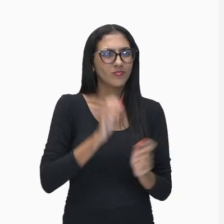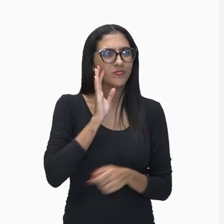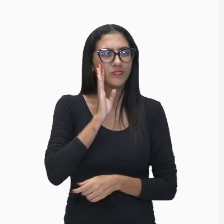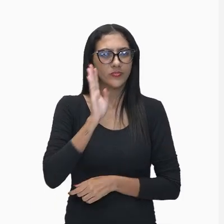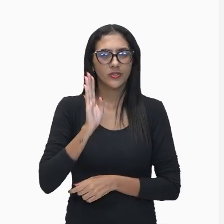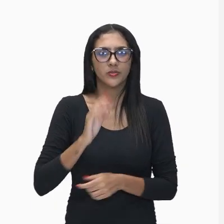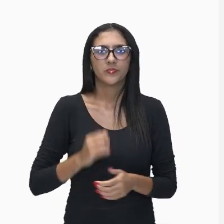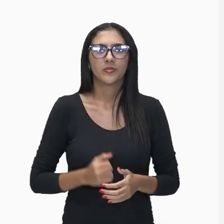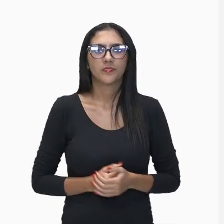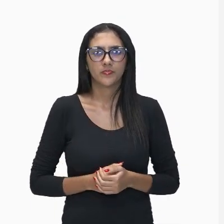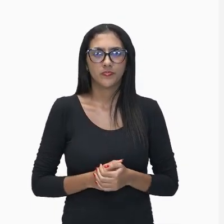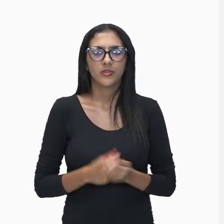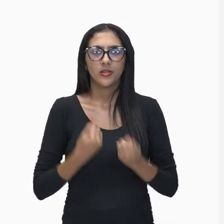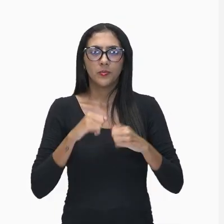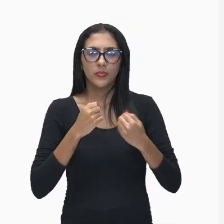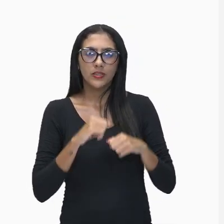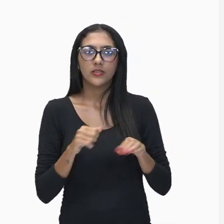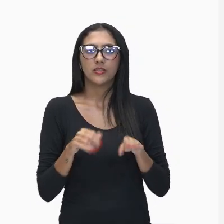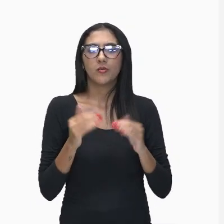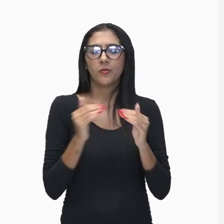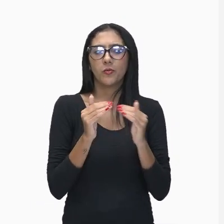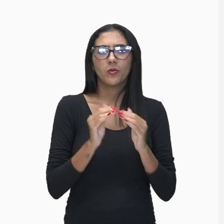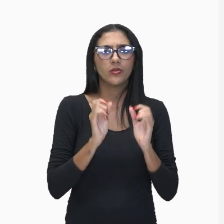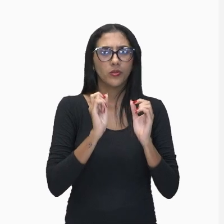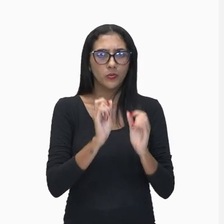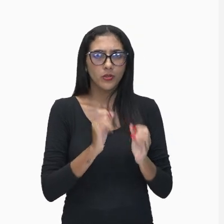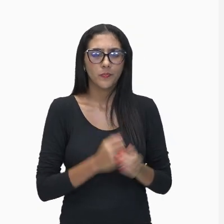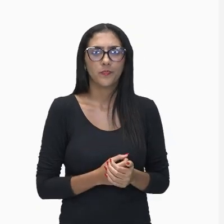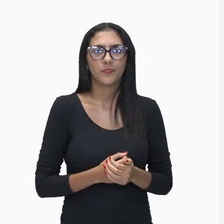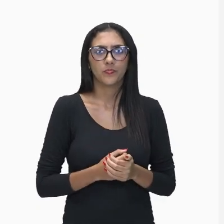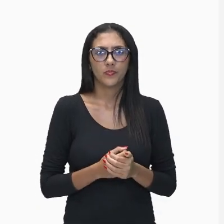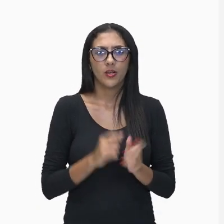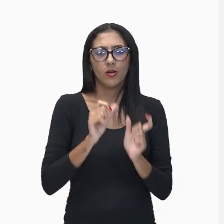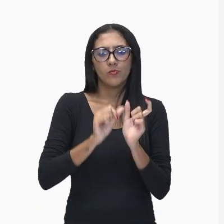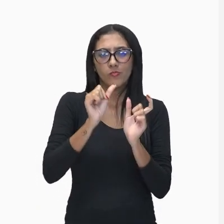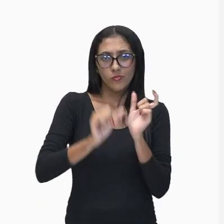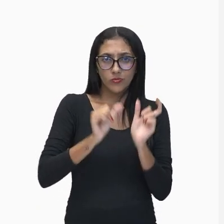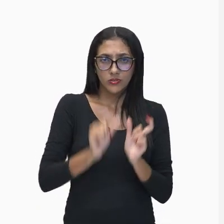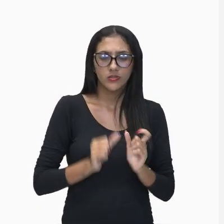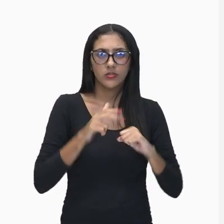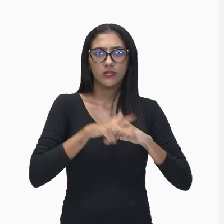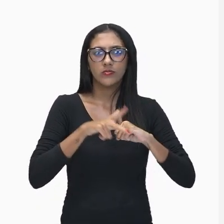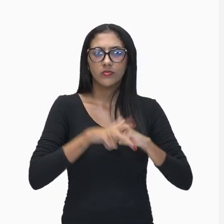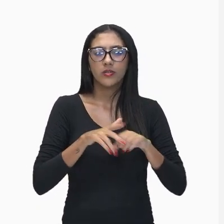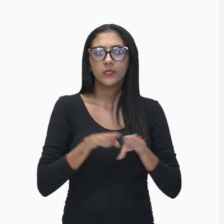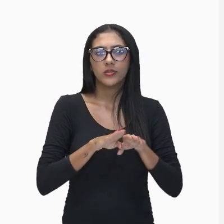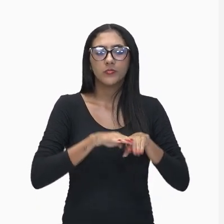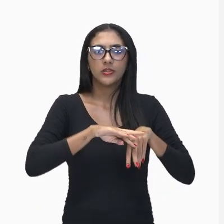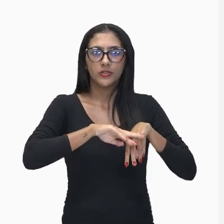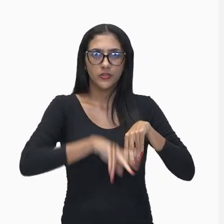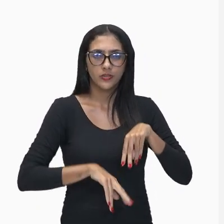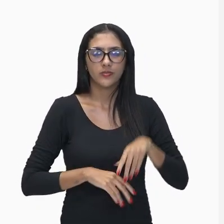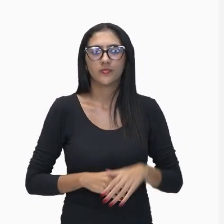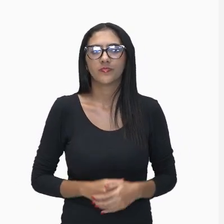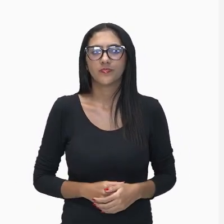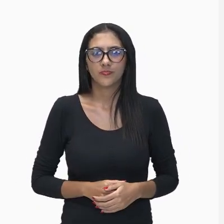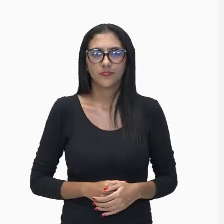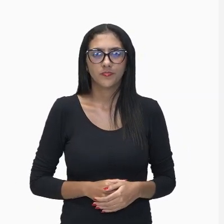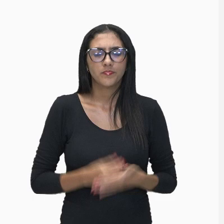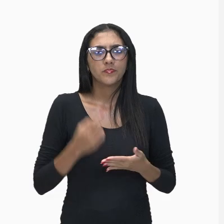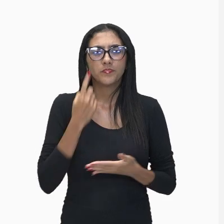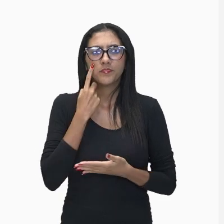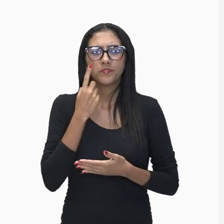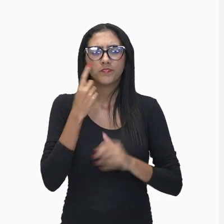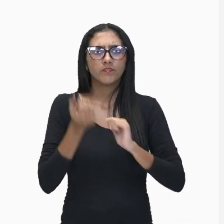em pessoa e em número, ok? Então, como ficaria reescrito aquele enunciado de acordo com a